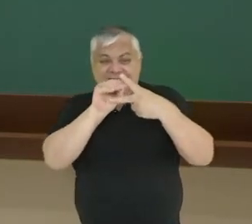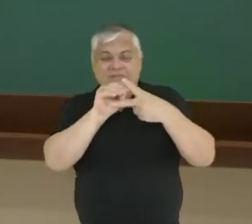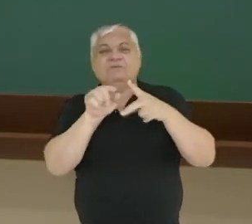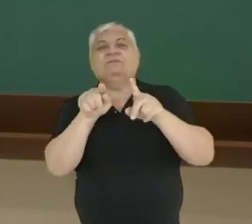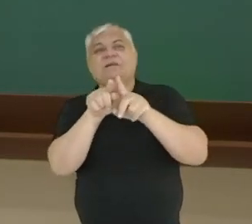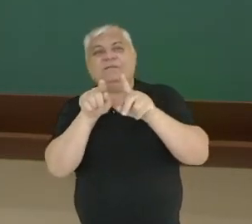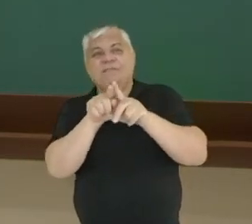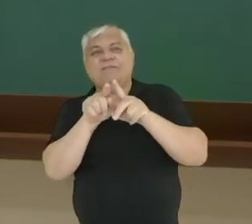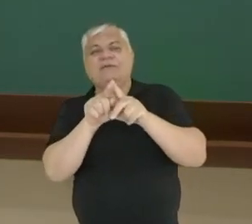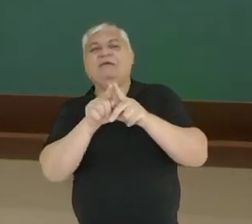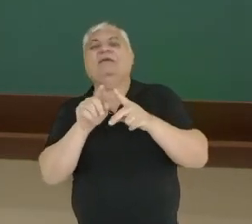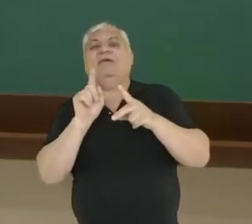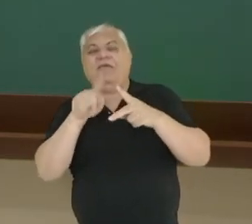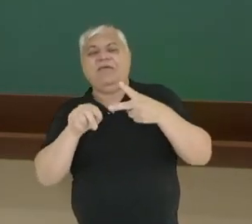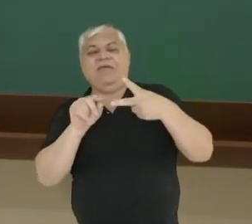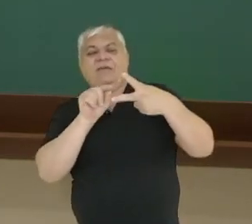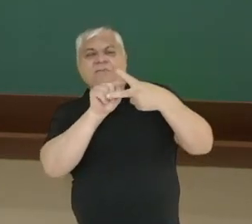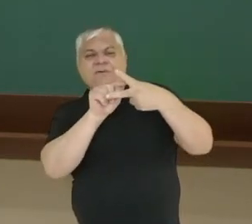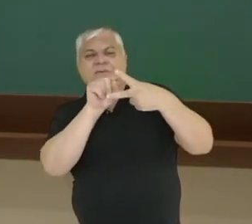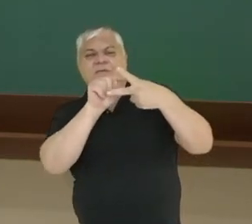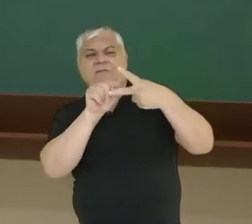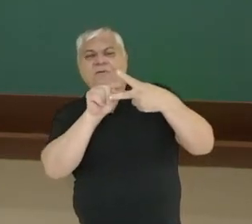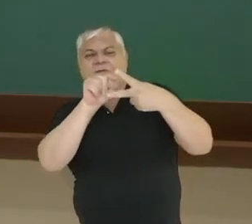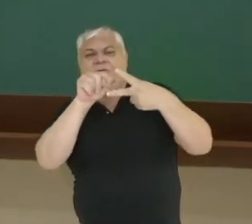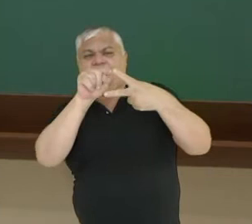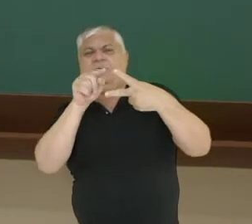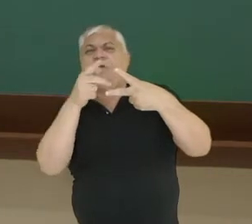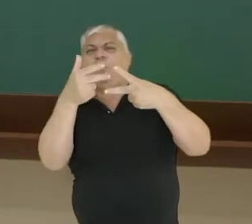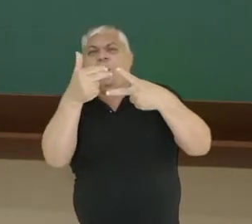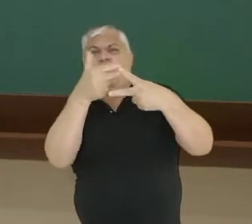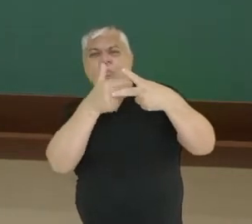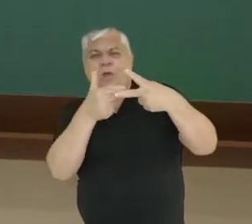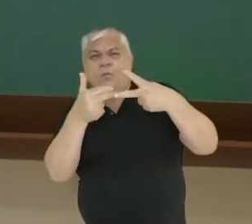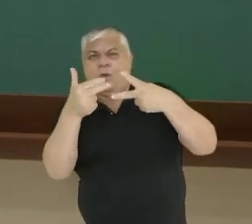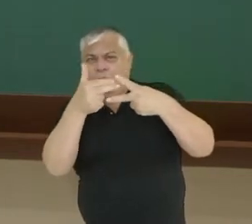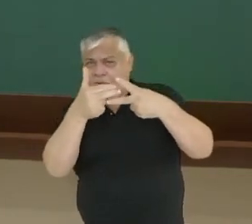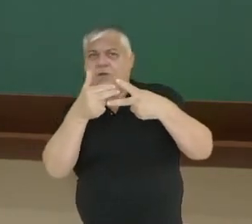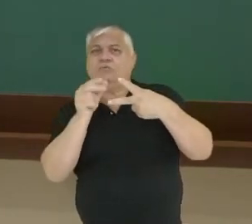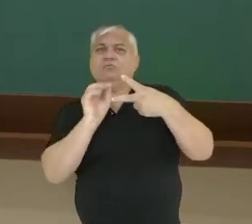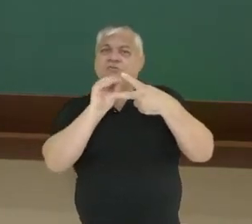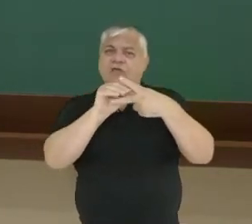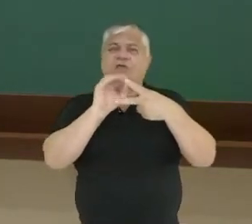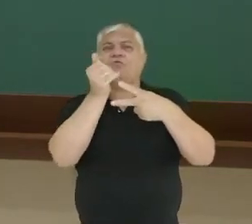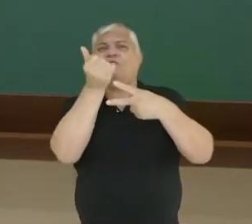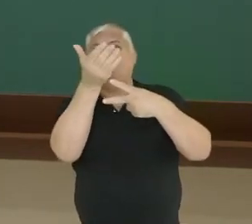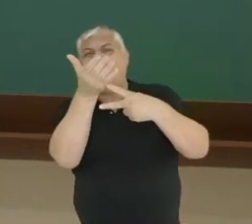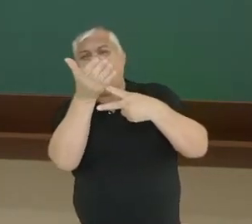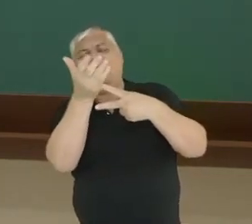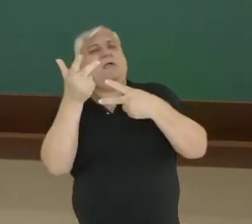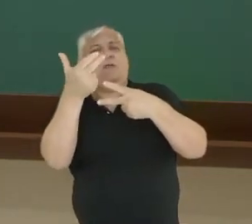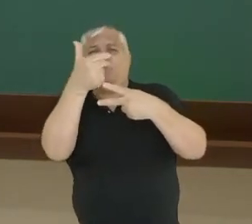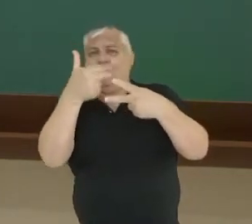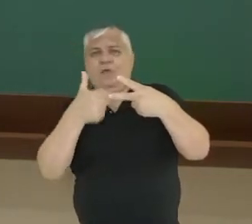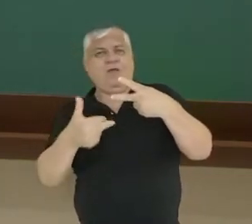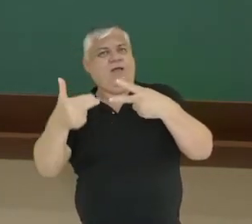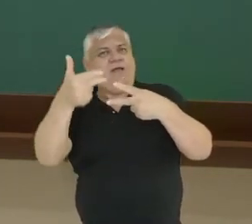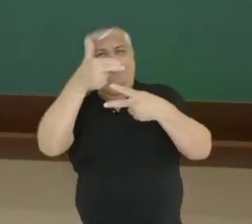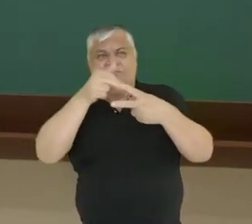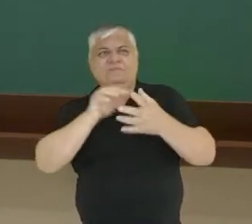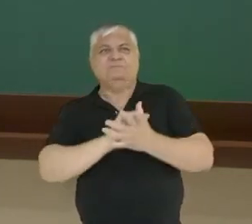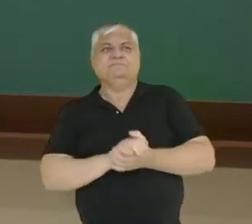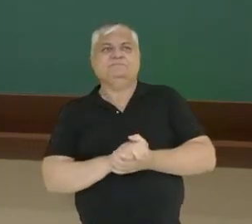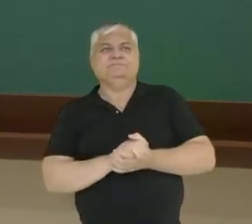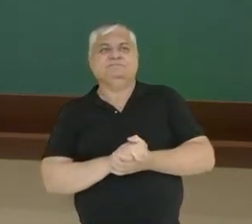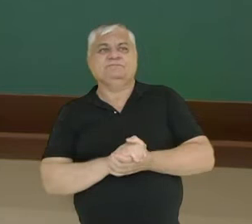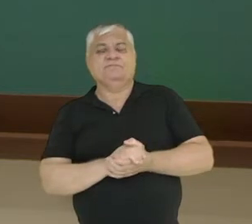são congruentes, ou seja, são iguais, seja eles internos ou externos.